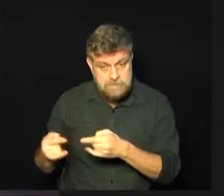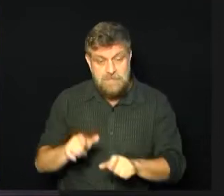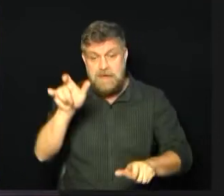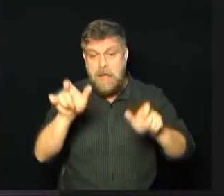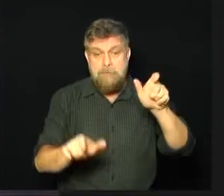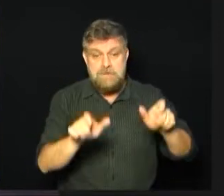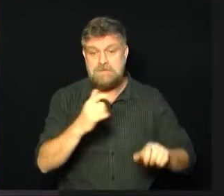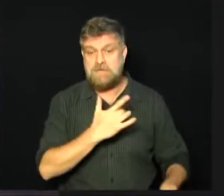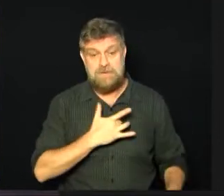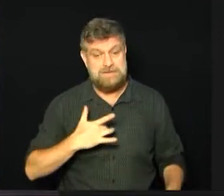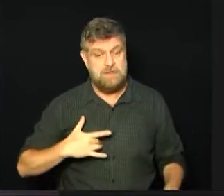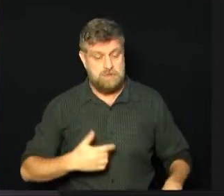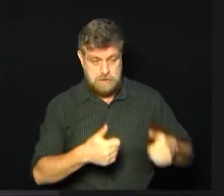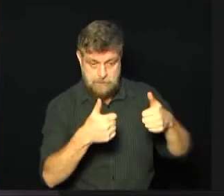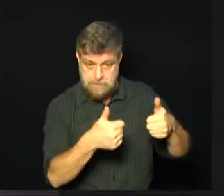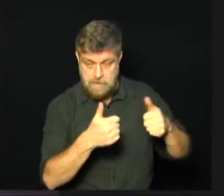as pessoas